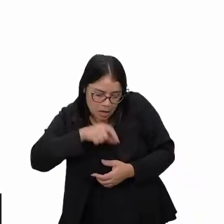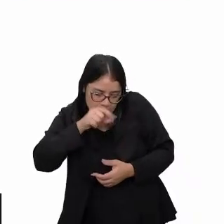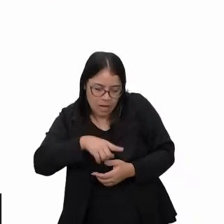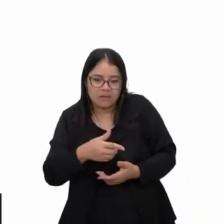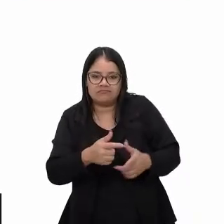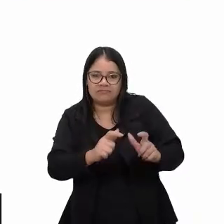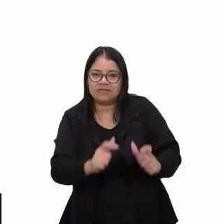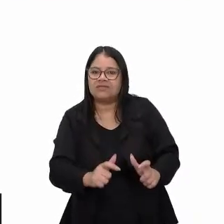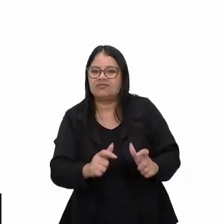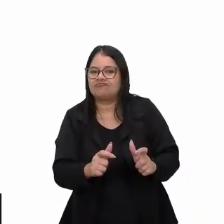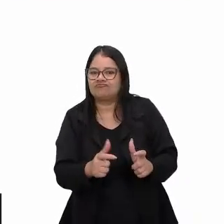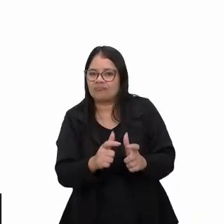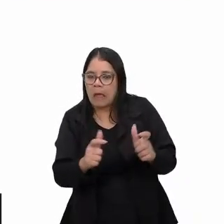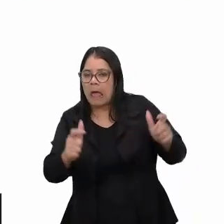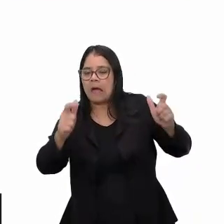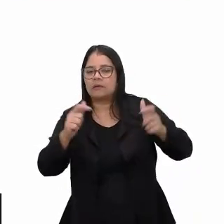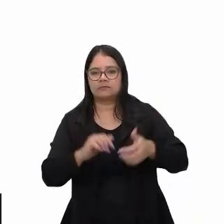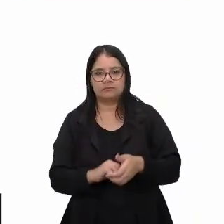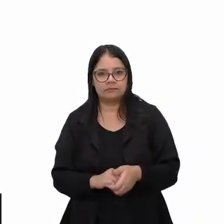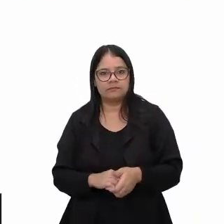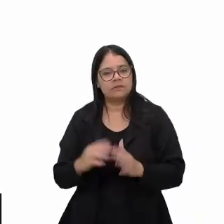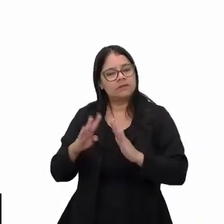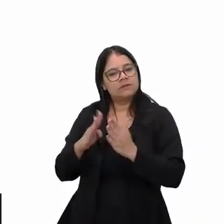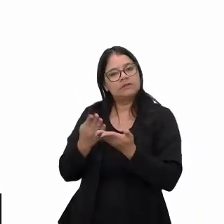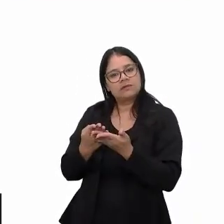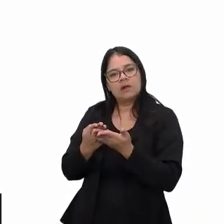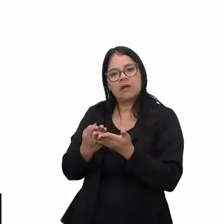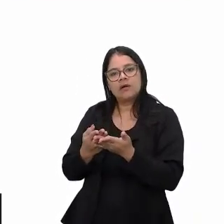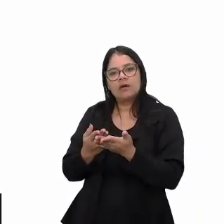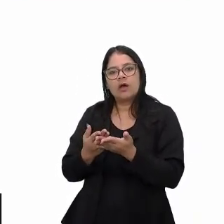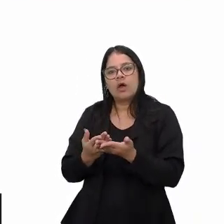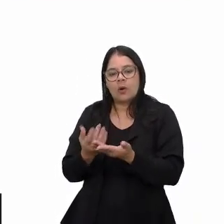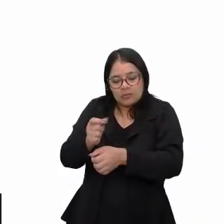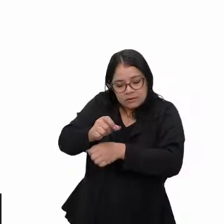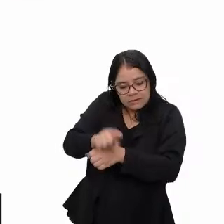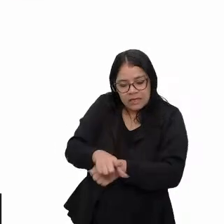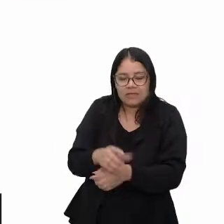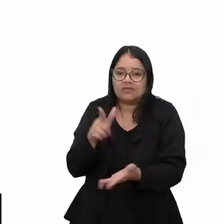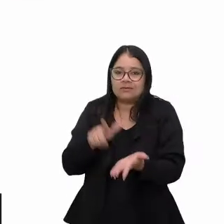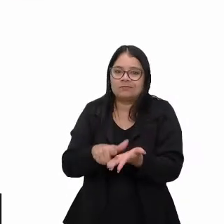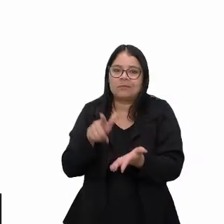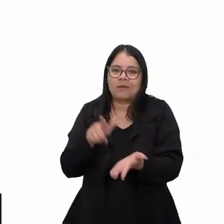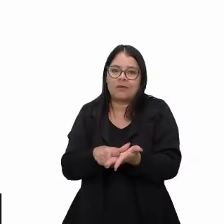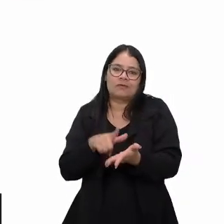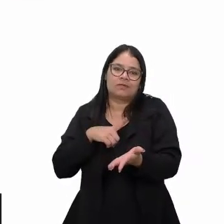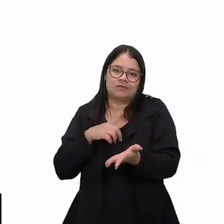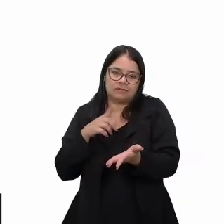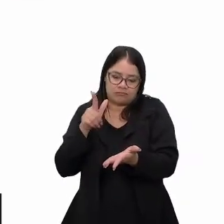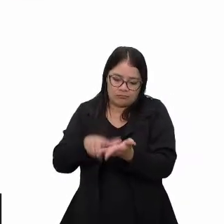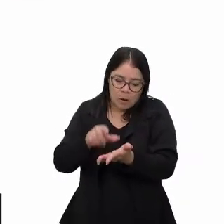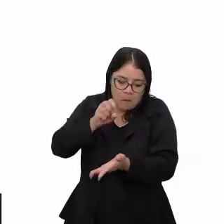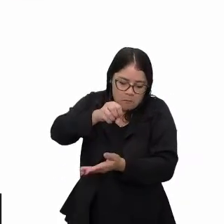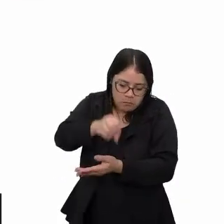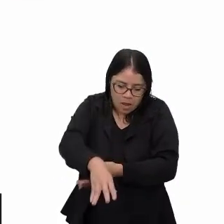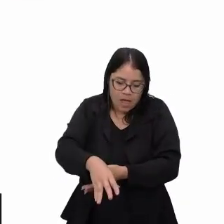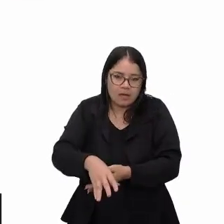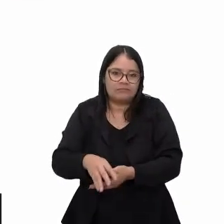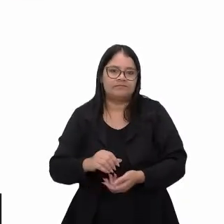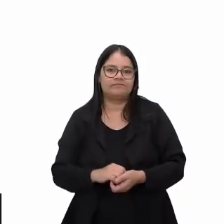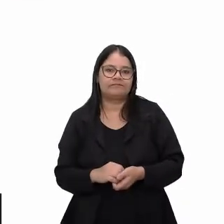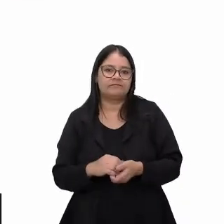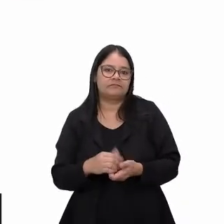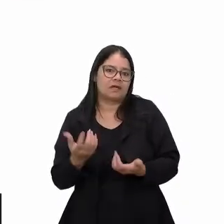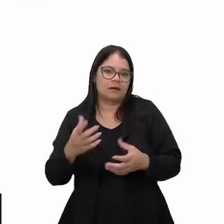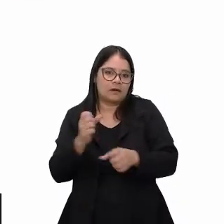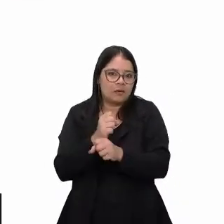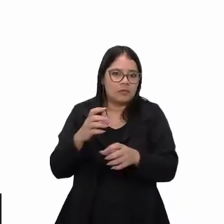focou nessa questão sobre o descarte de papéis que eles tinham. Então, eles fizeram mais ou menos alguns